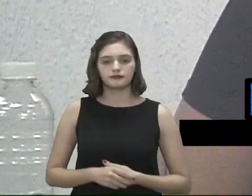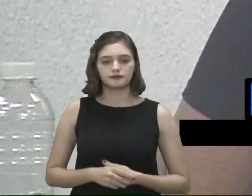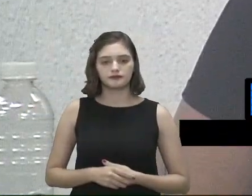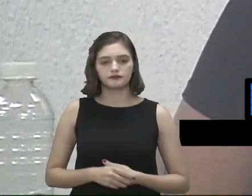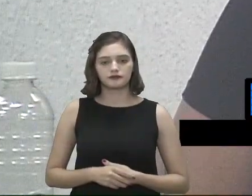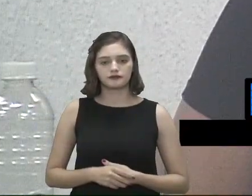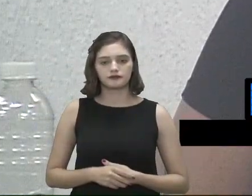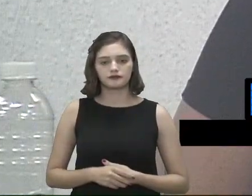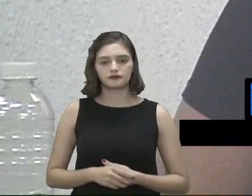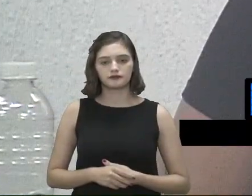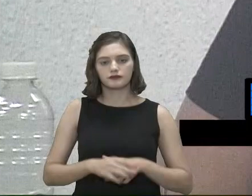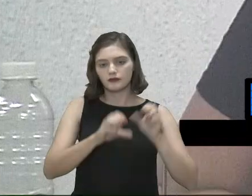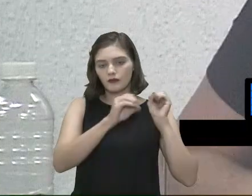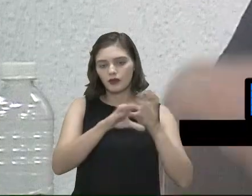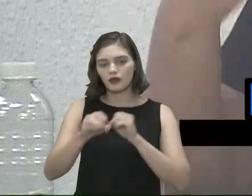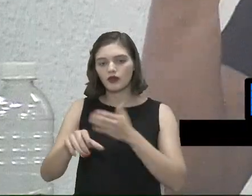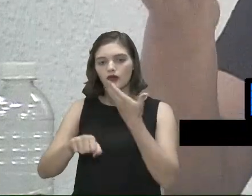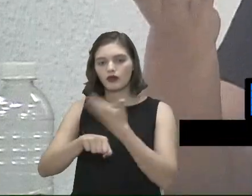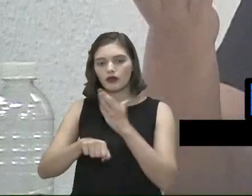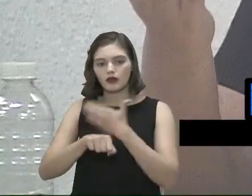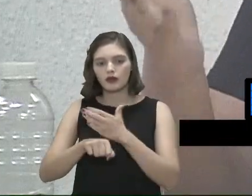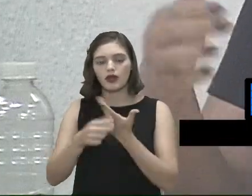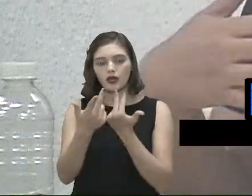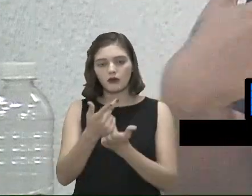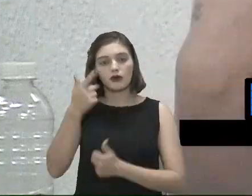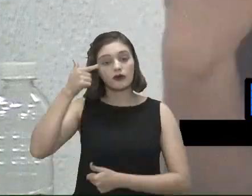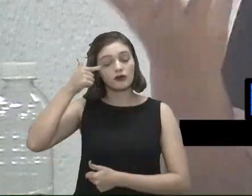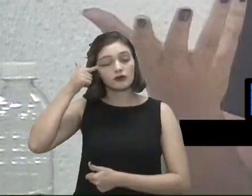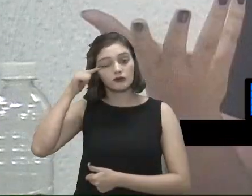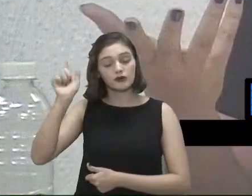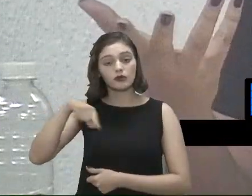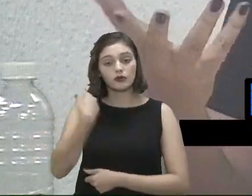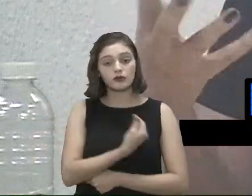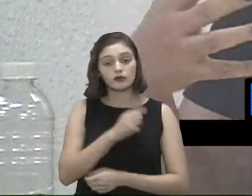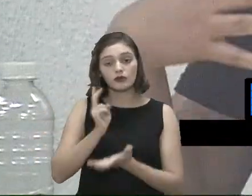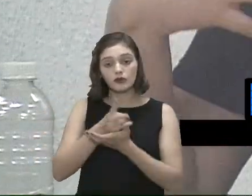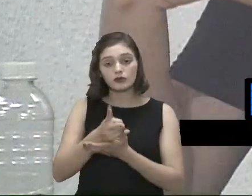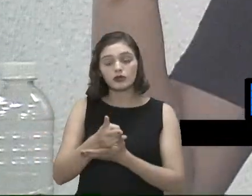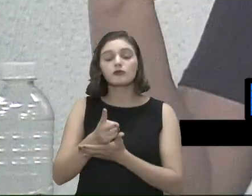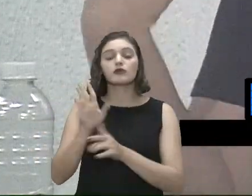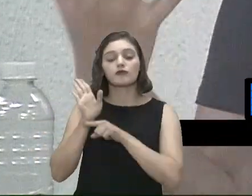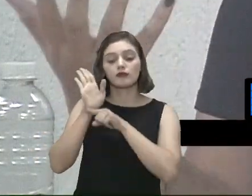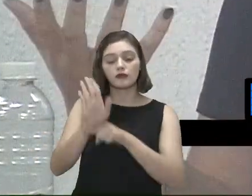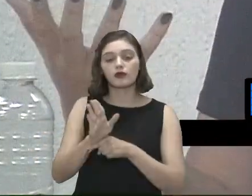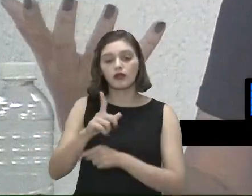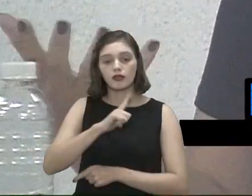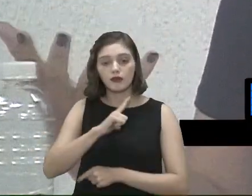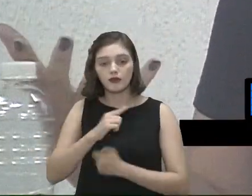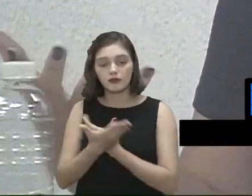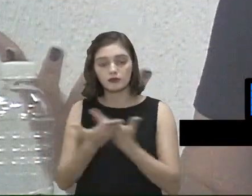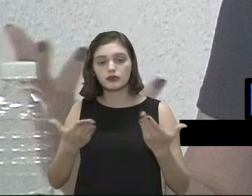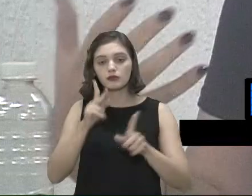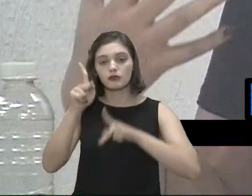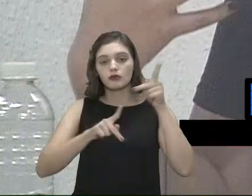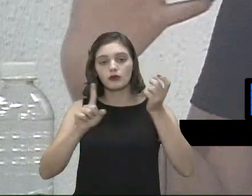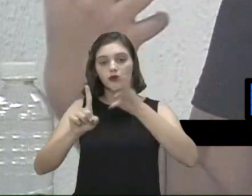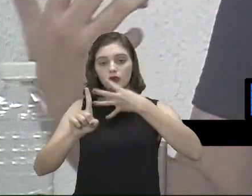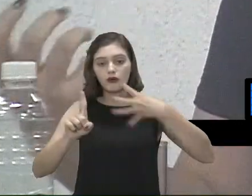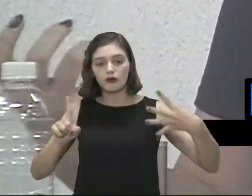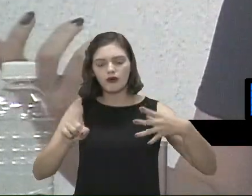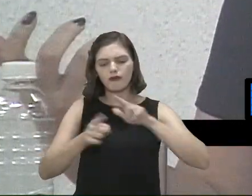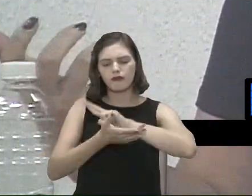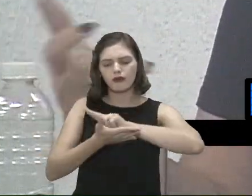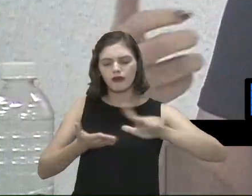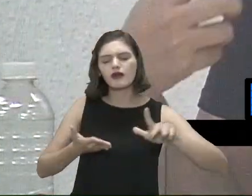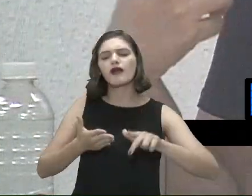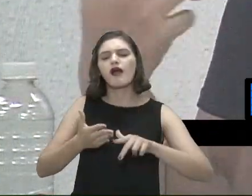E sobre capacitações e coisas do tipo, assim como a japonesa falou, nós estamos sempre à disposição e temos aqui uma população LGBT muito vasta,